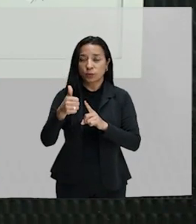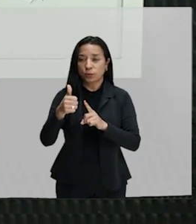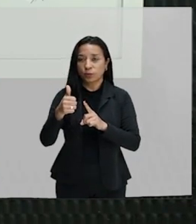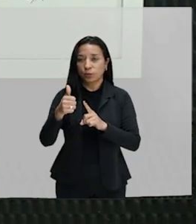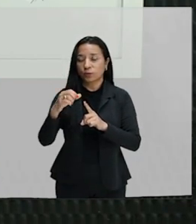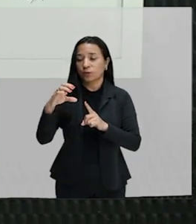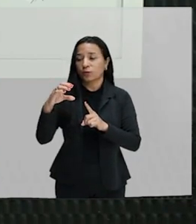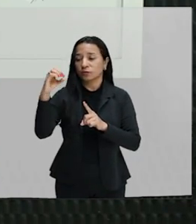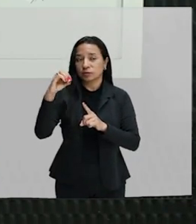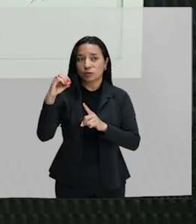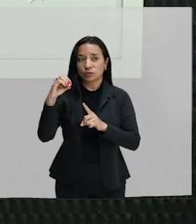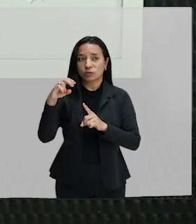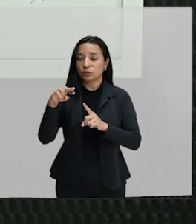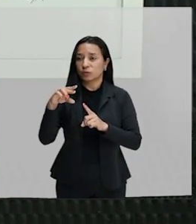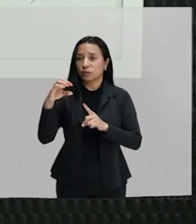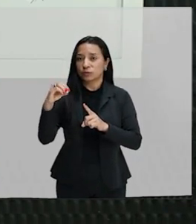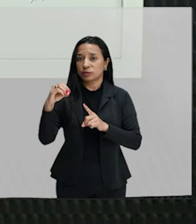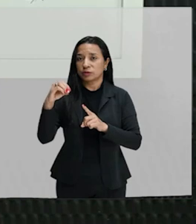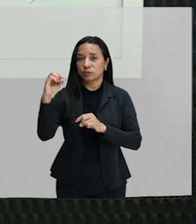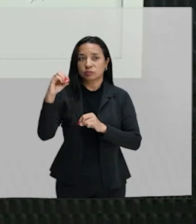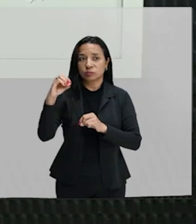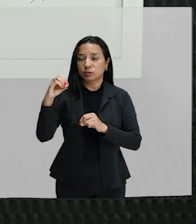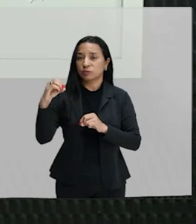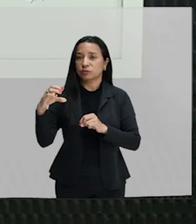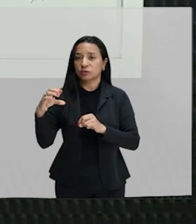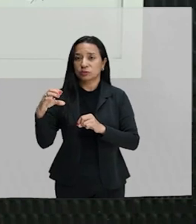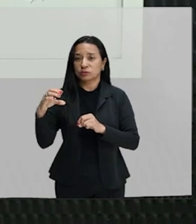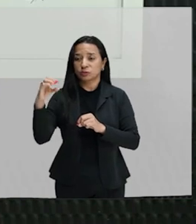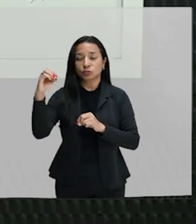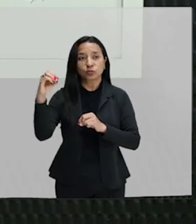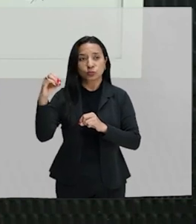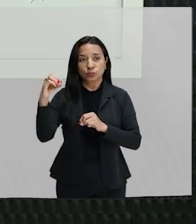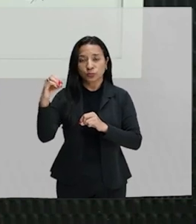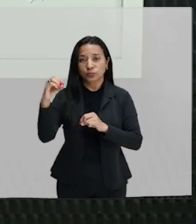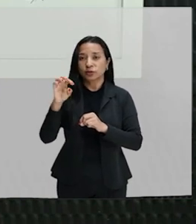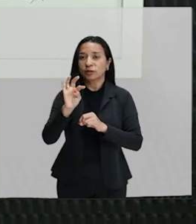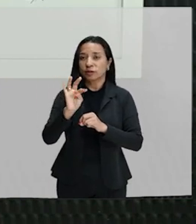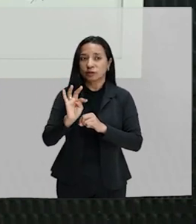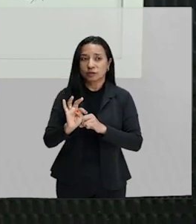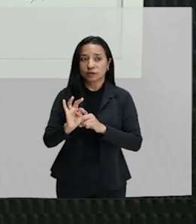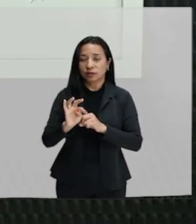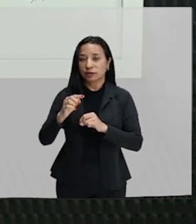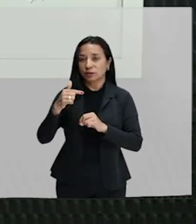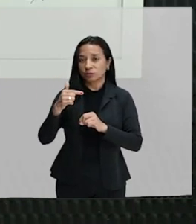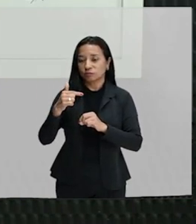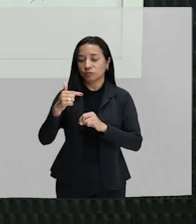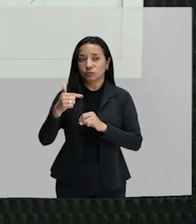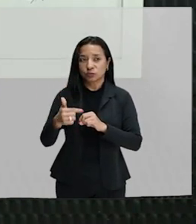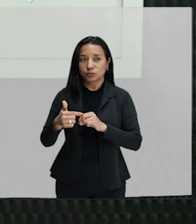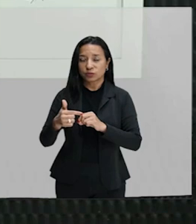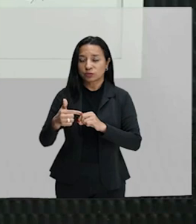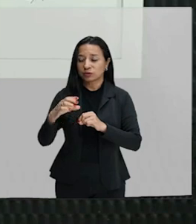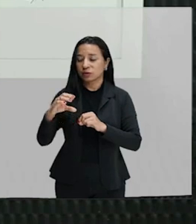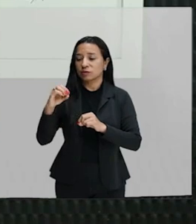e uma temperatura 2 em cel que seja igual a 15º C porque quando nós fizermos